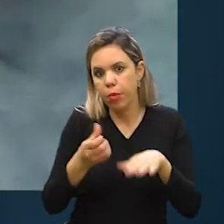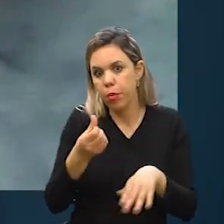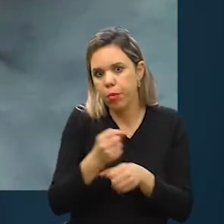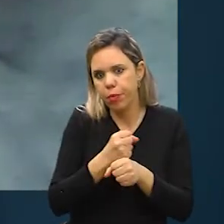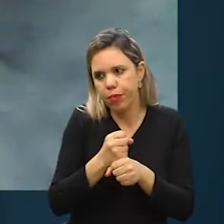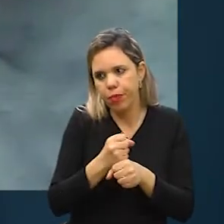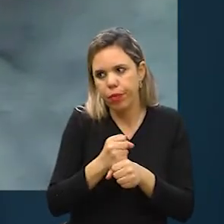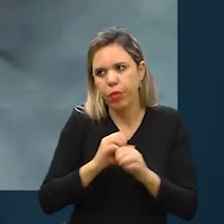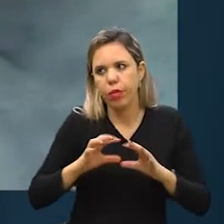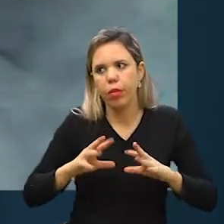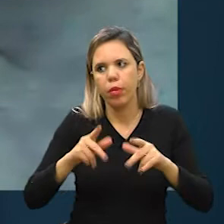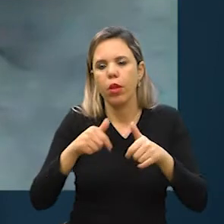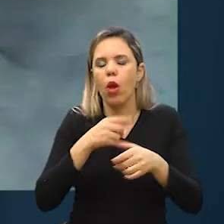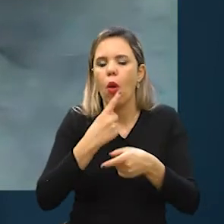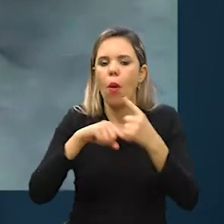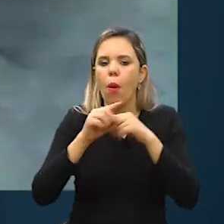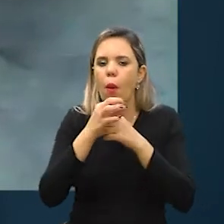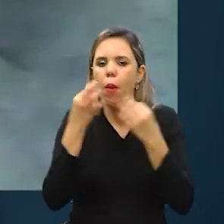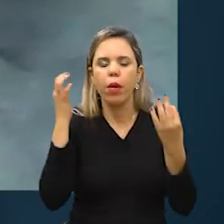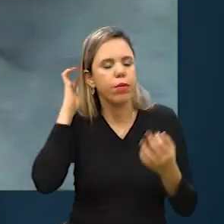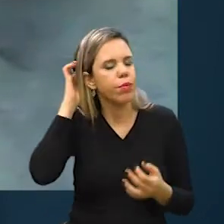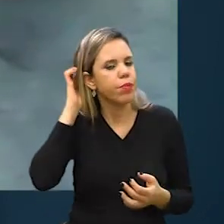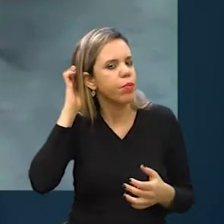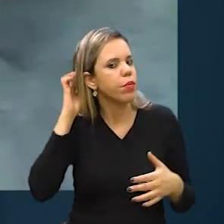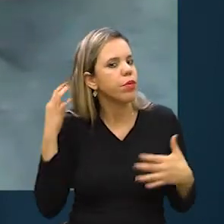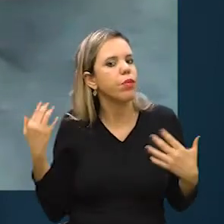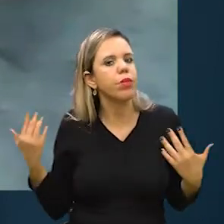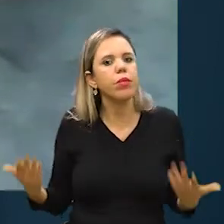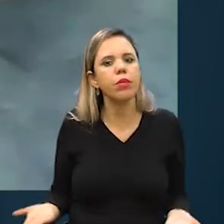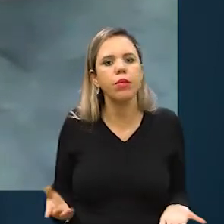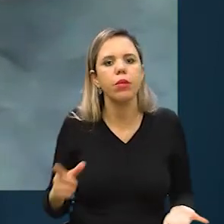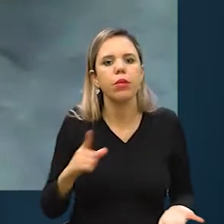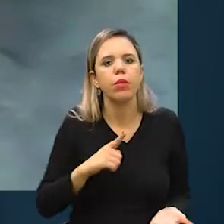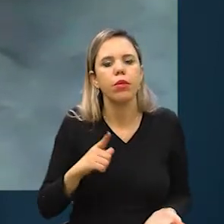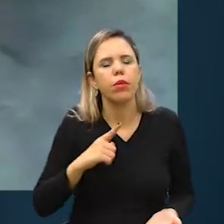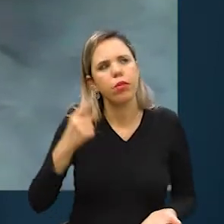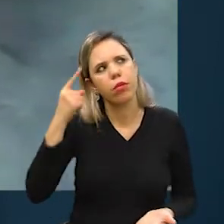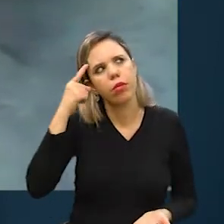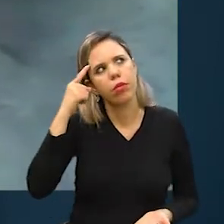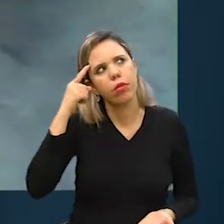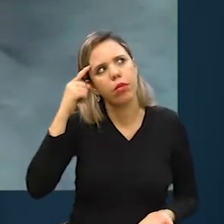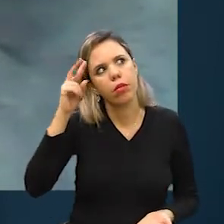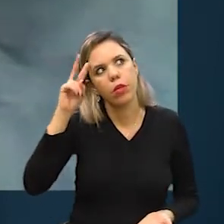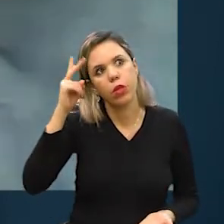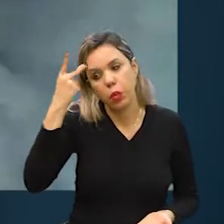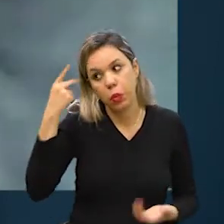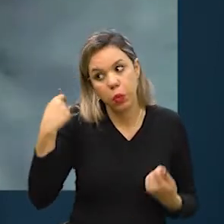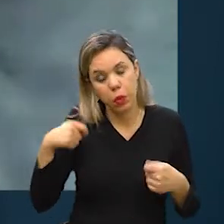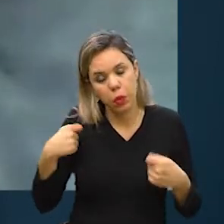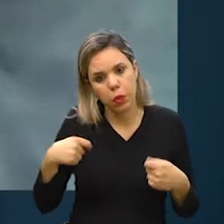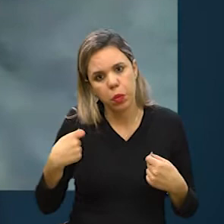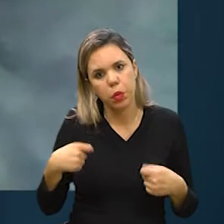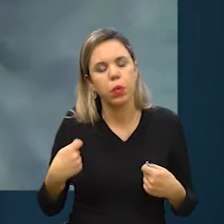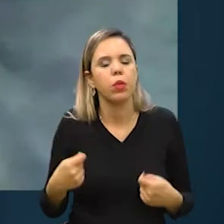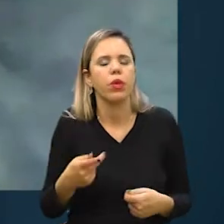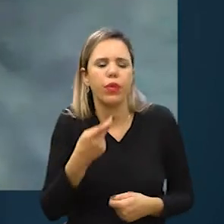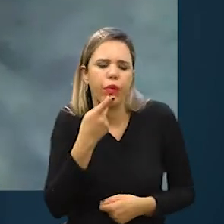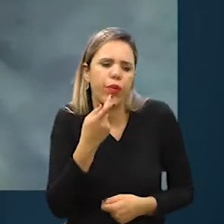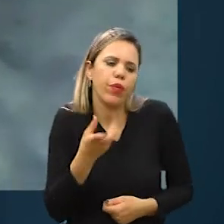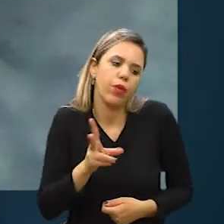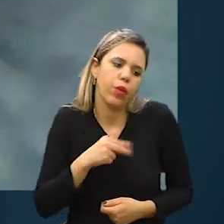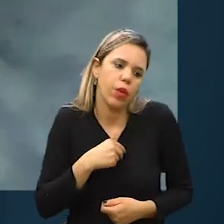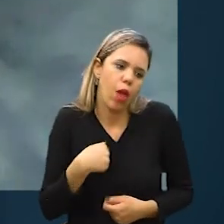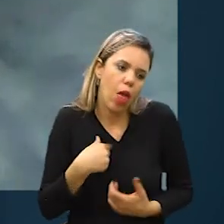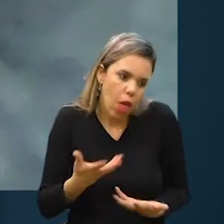nesses 6 anos. Tudo indo muito bem, quando eu tive um start, né, uma necessidade. Eu